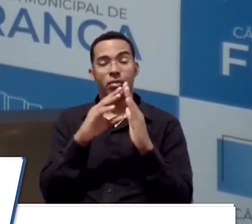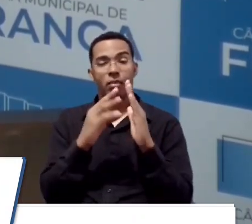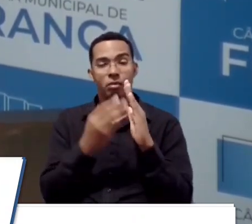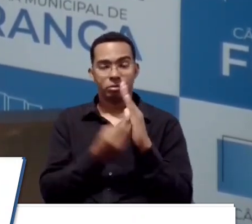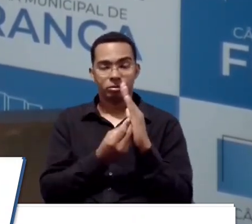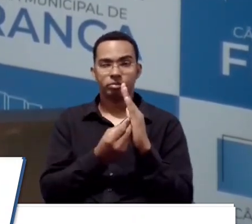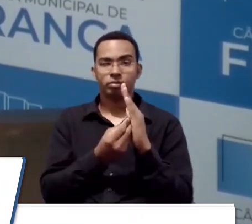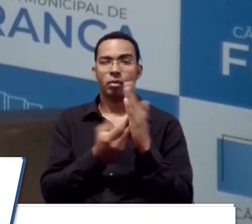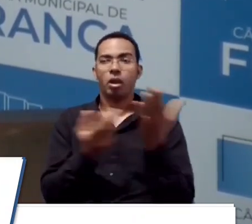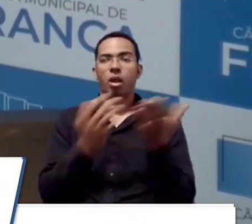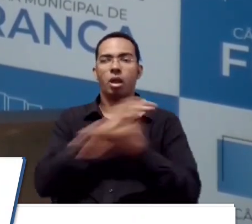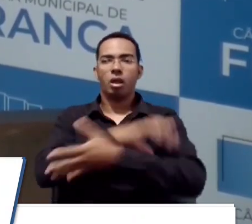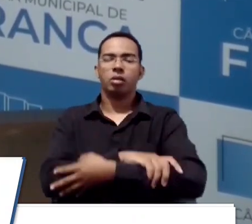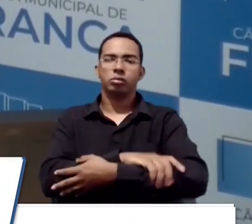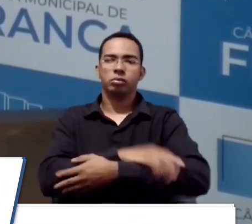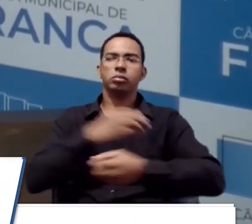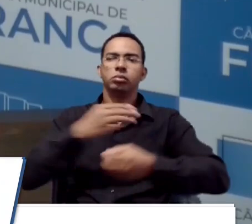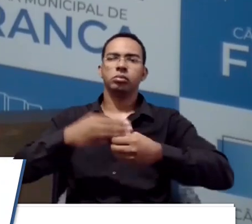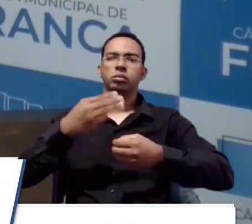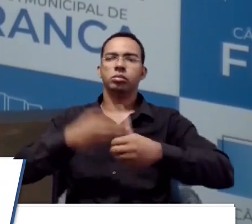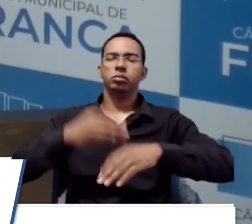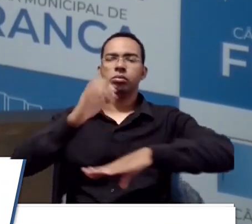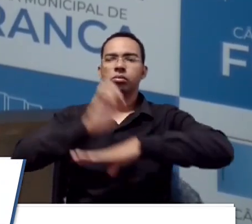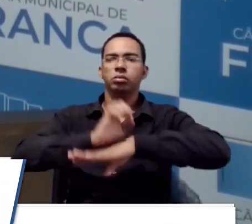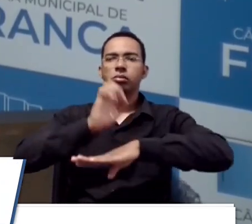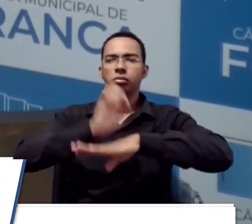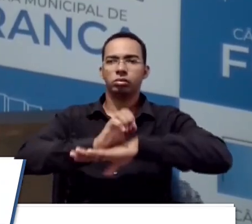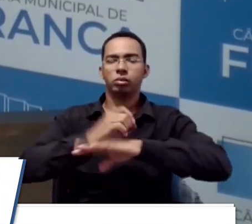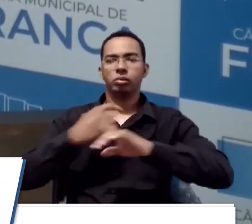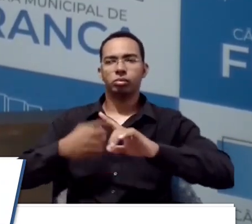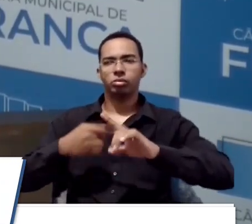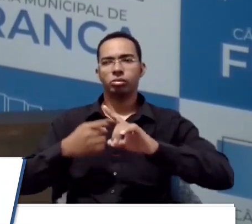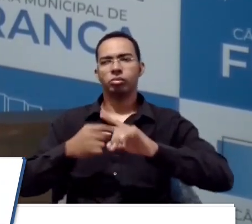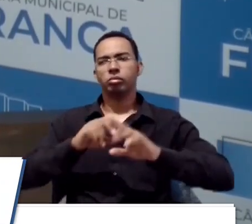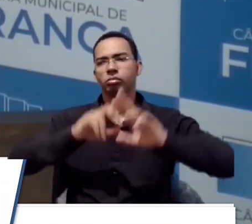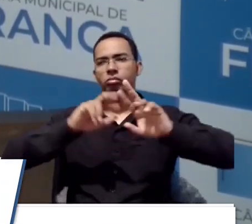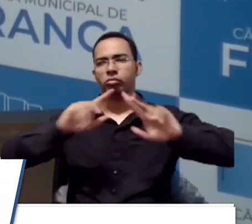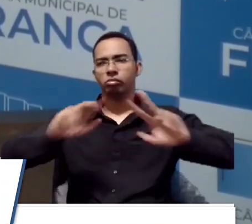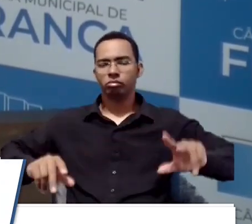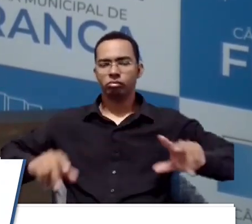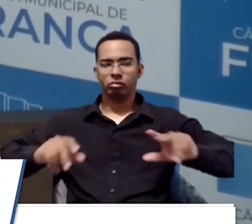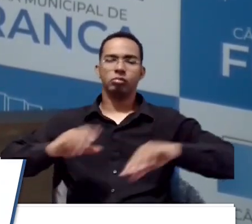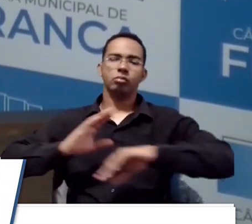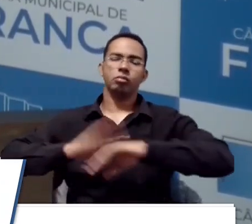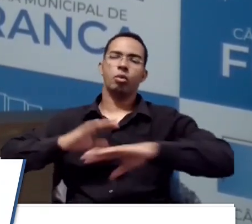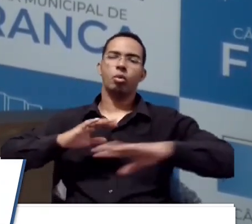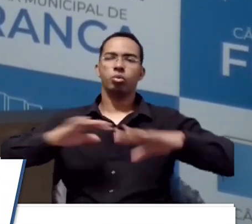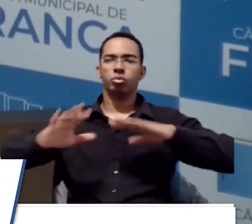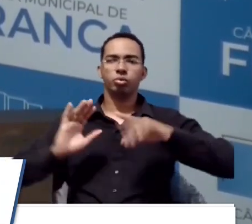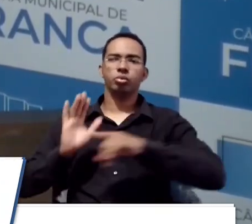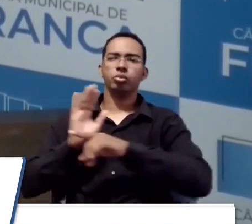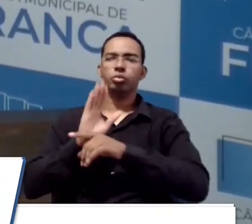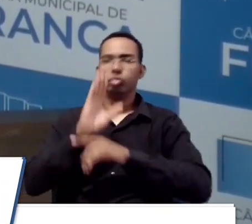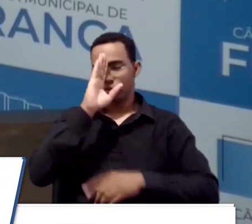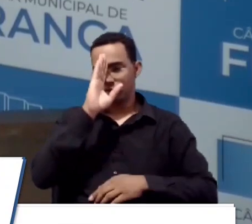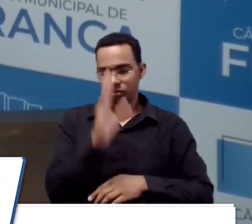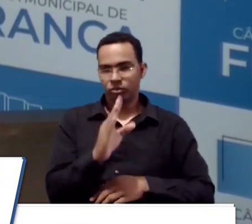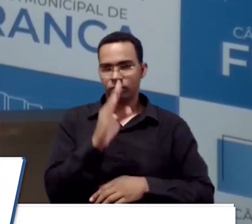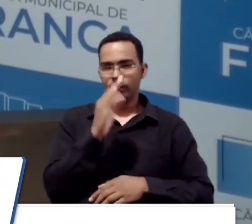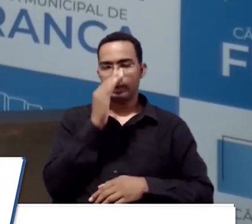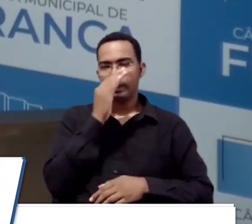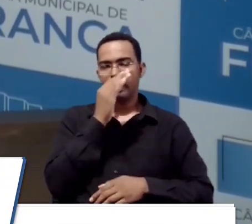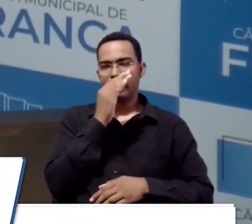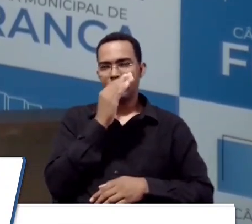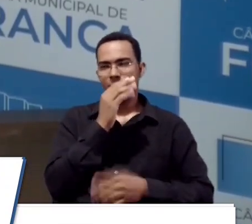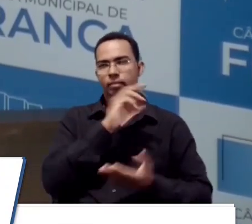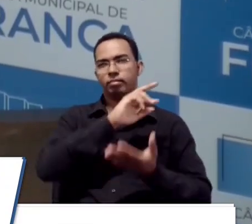uma parceira do município, do estado, pois através dessas diversas ações, ela contribui diretamente. São